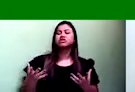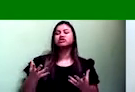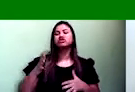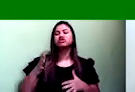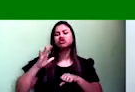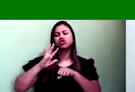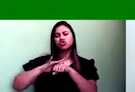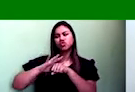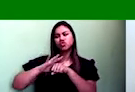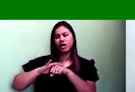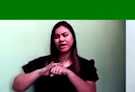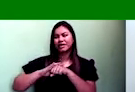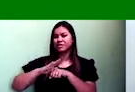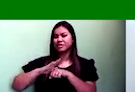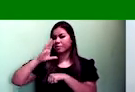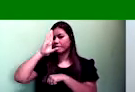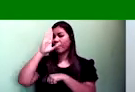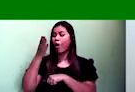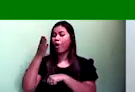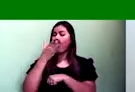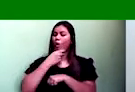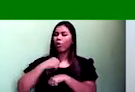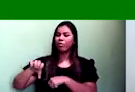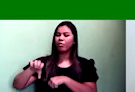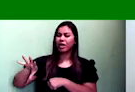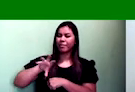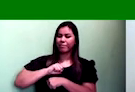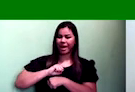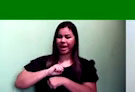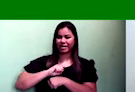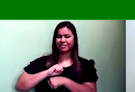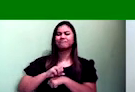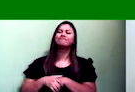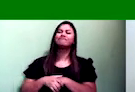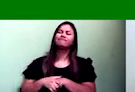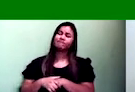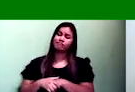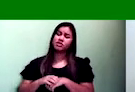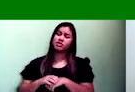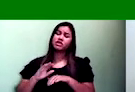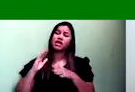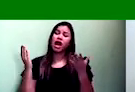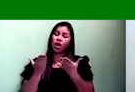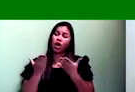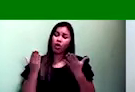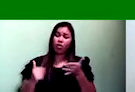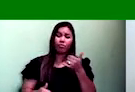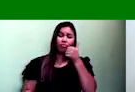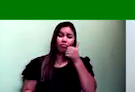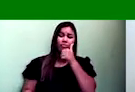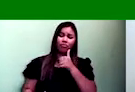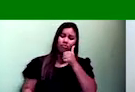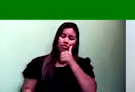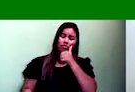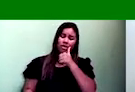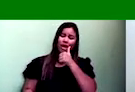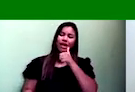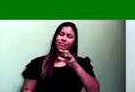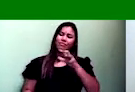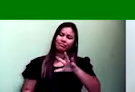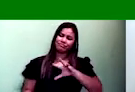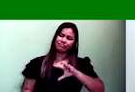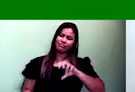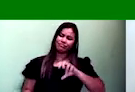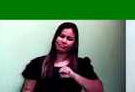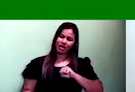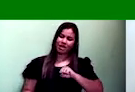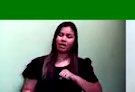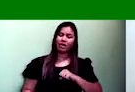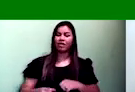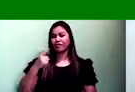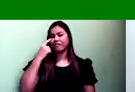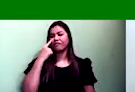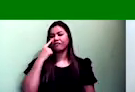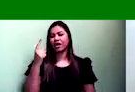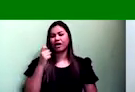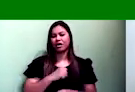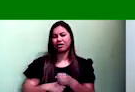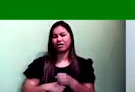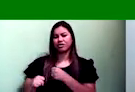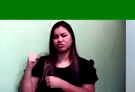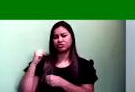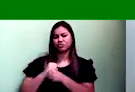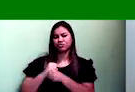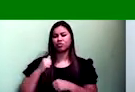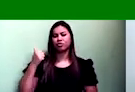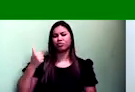os homens e foi levado também para o público feminino. Então, vocês vejam que em 1985,